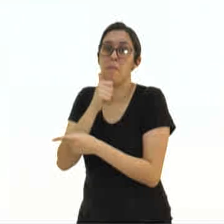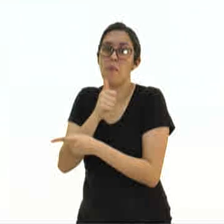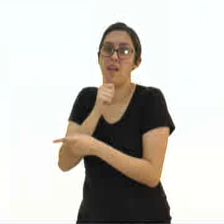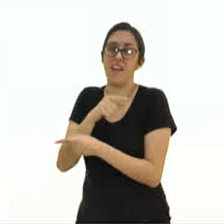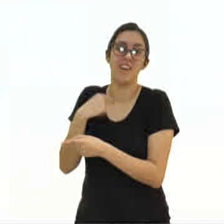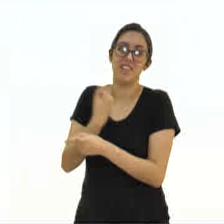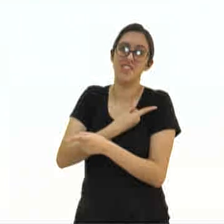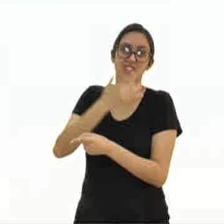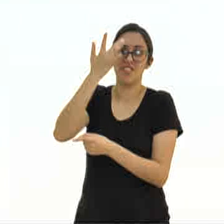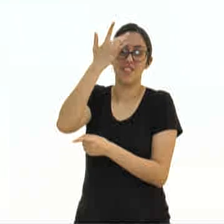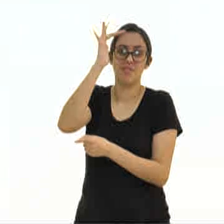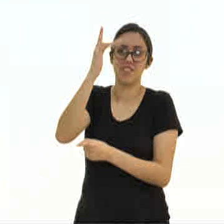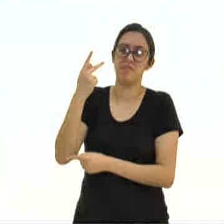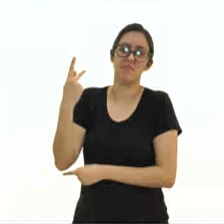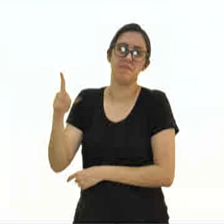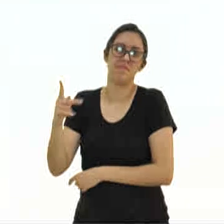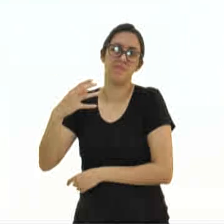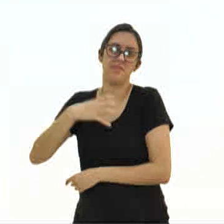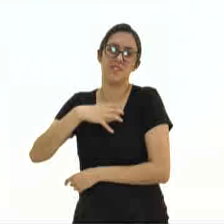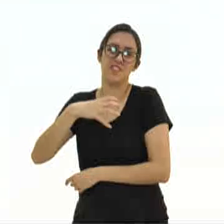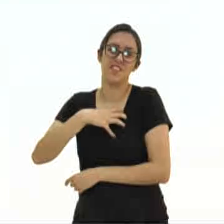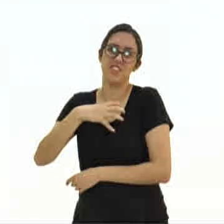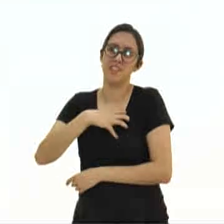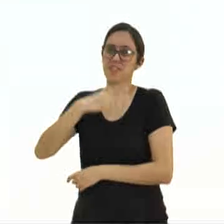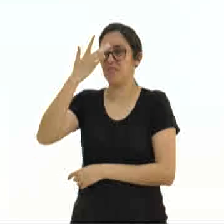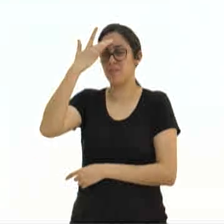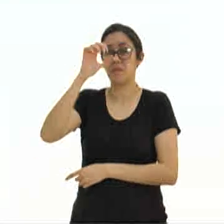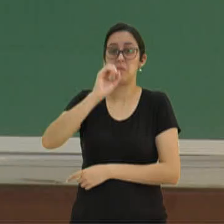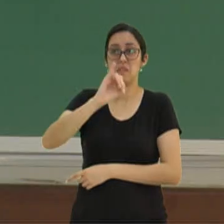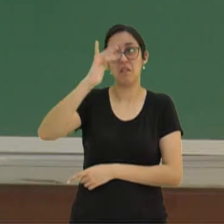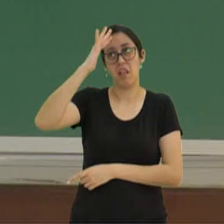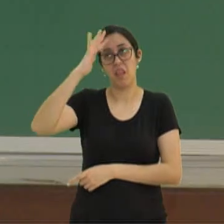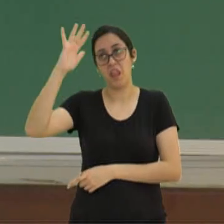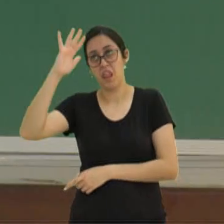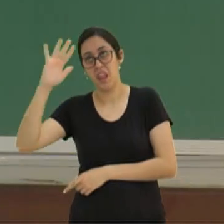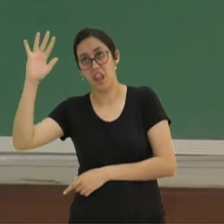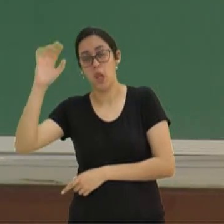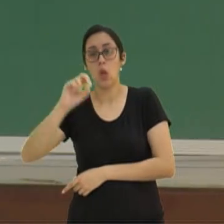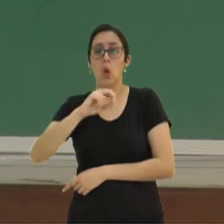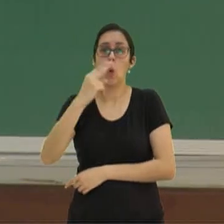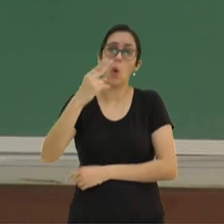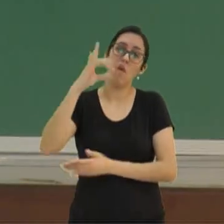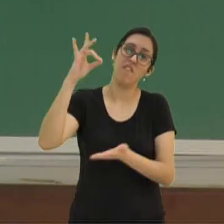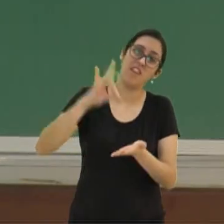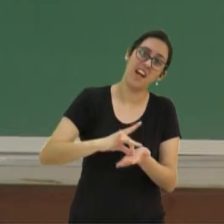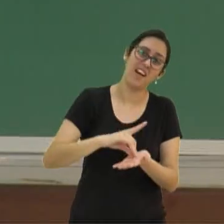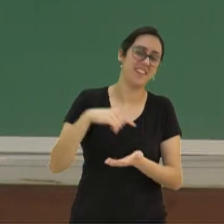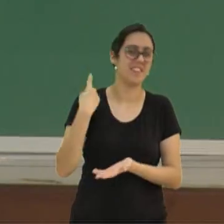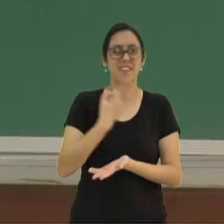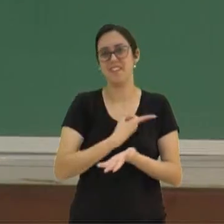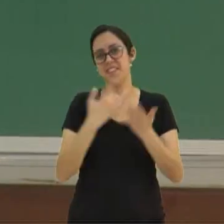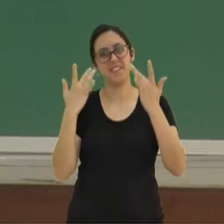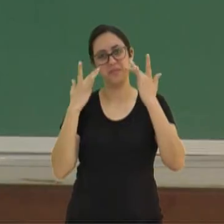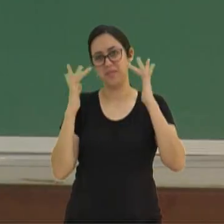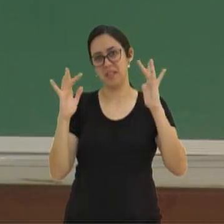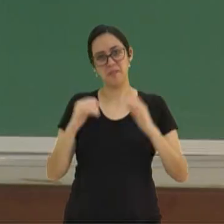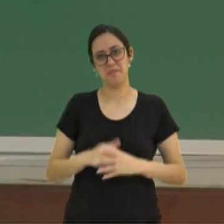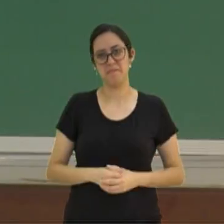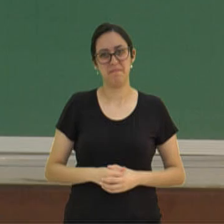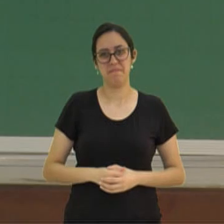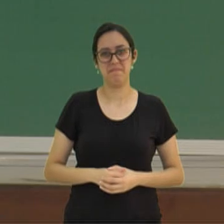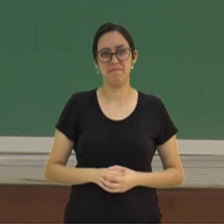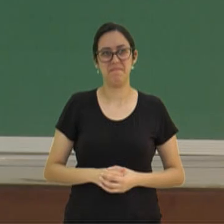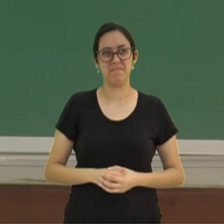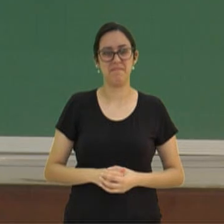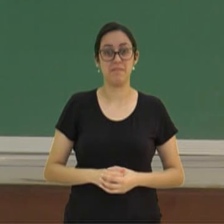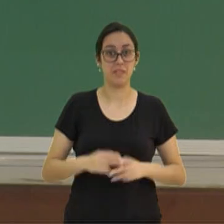a fala dela, a gente podia saber se isso foi uma fantasia dele ou não. A gente só tem o que ele está contando, tá bom?